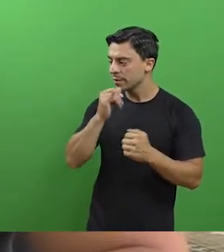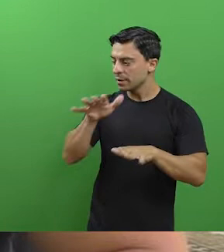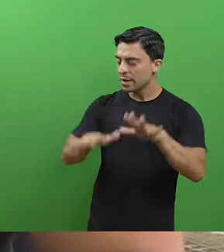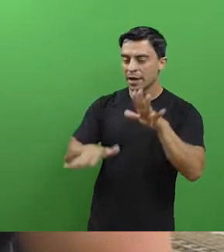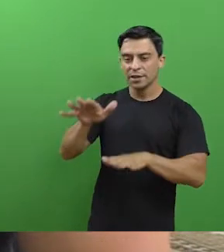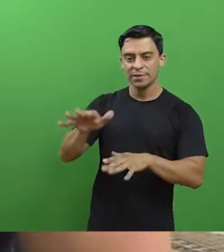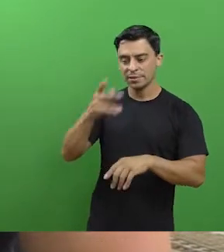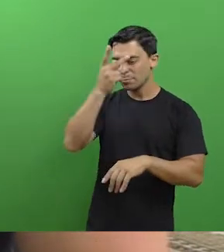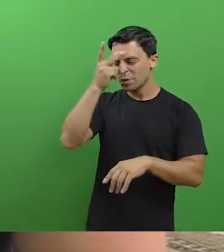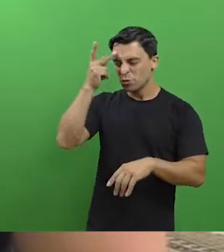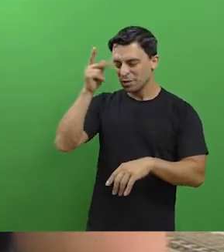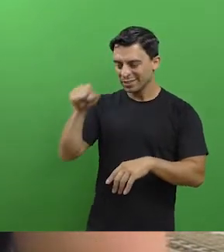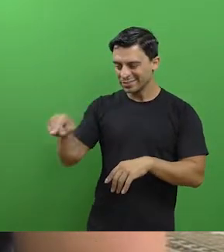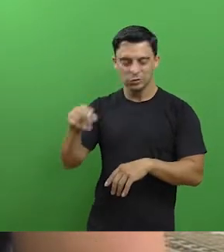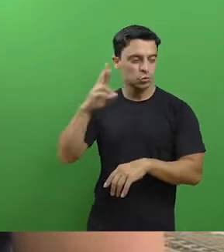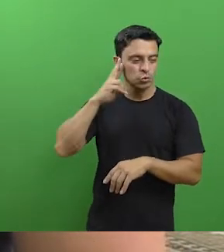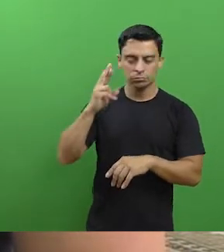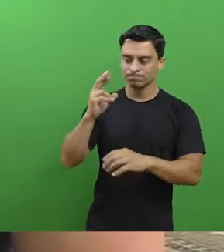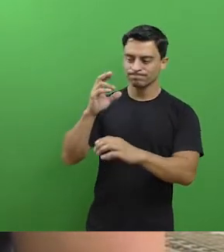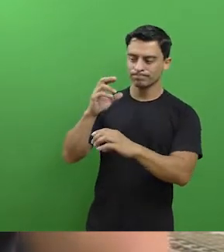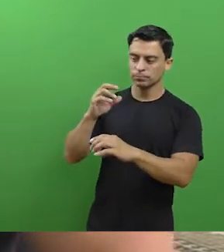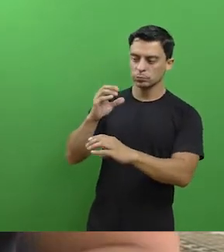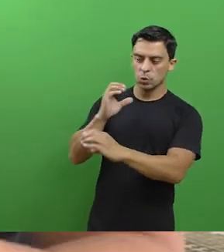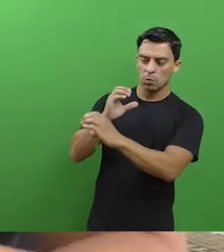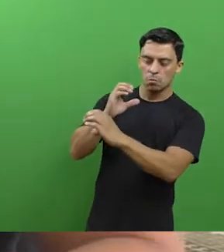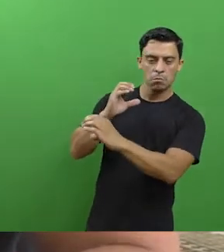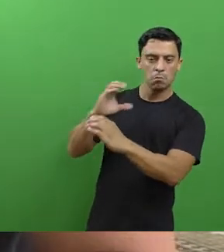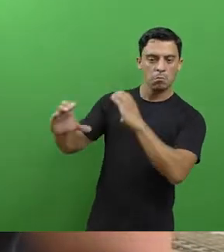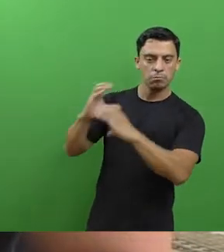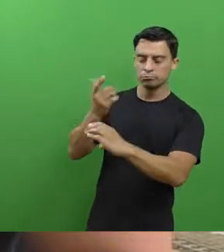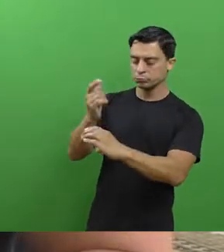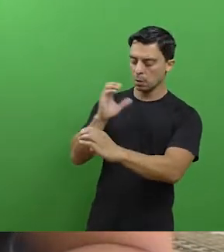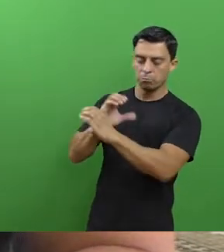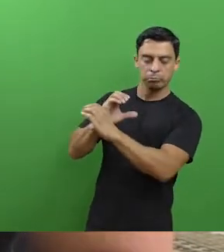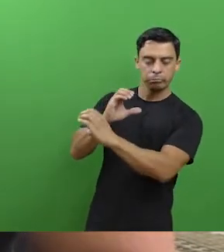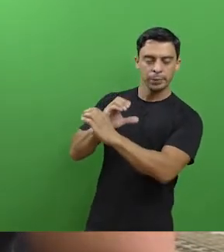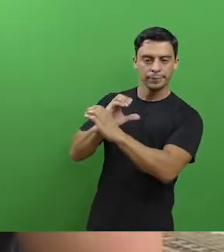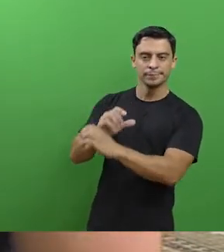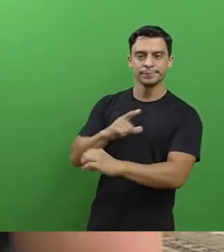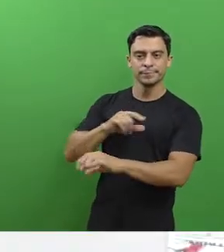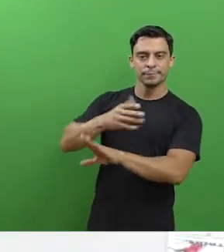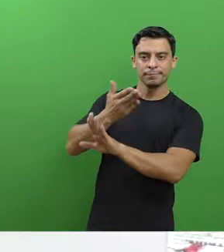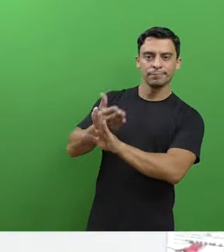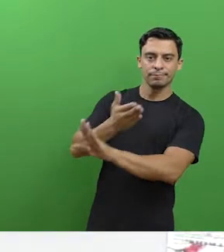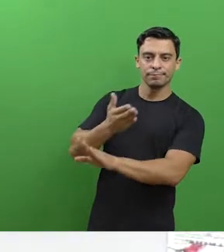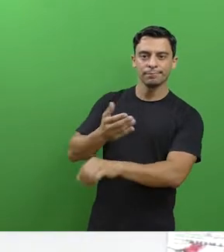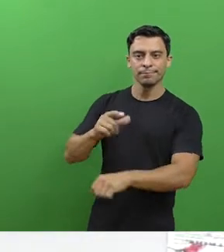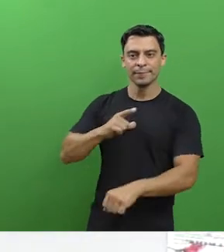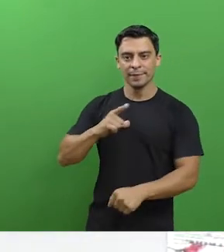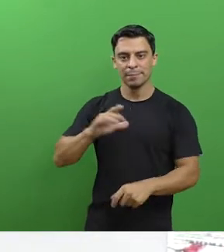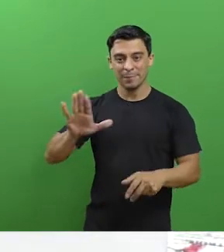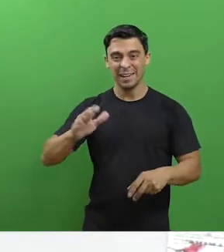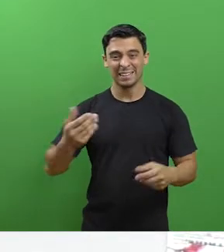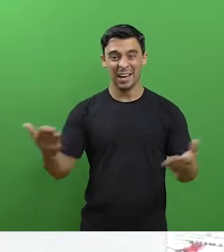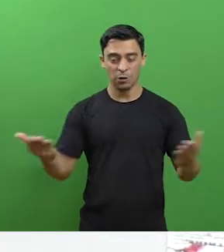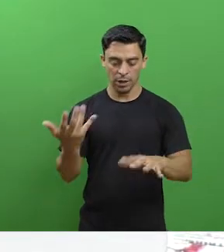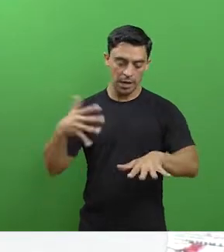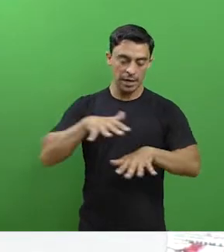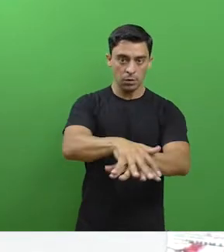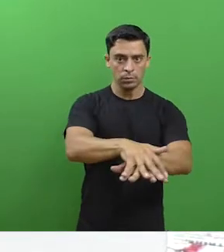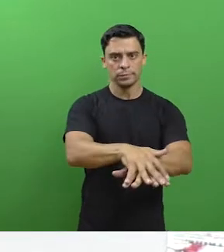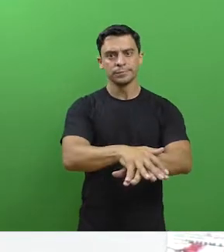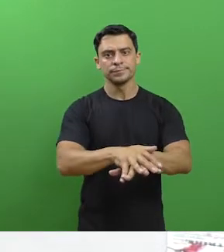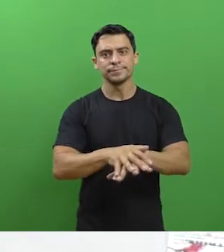não se comunicam com ele, né? Então, para inserir o surdo, realmente fazer essa inclusão na sociedade, às